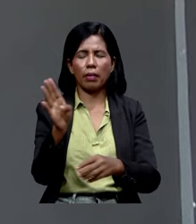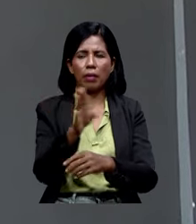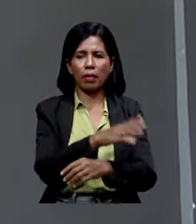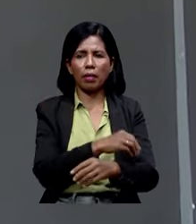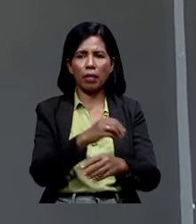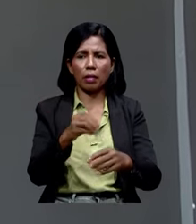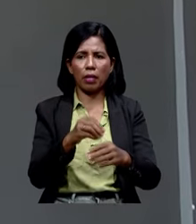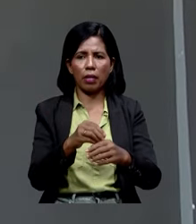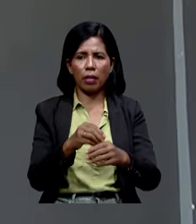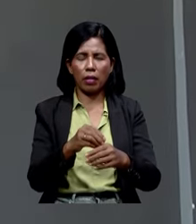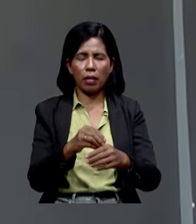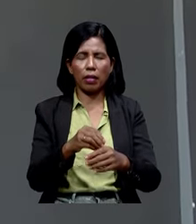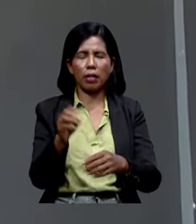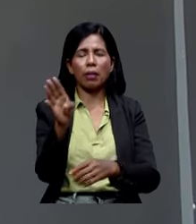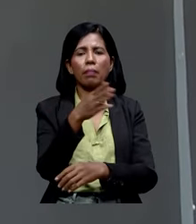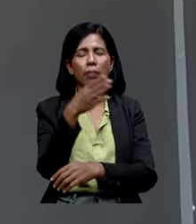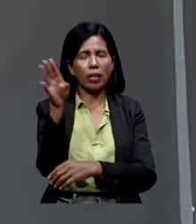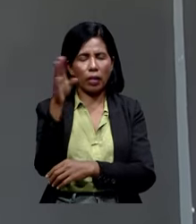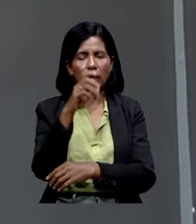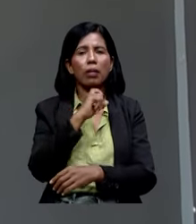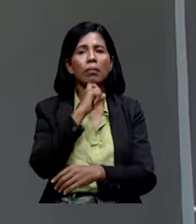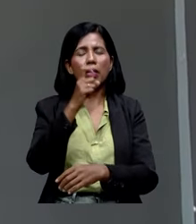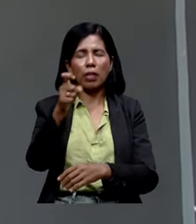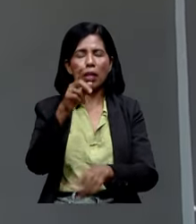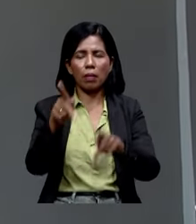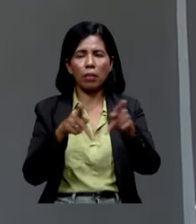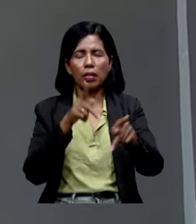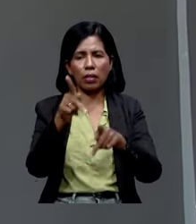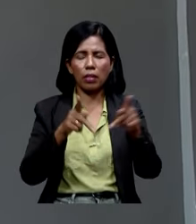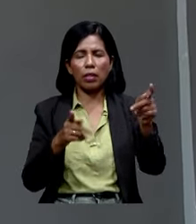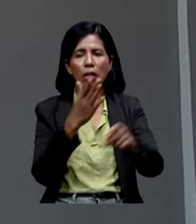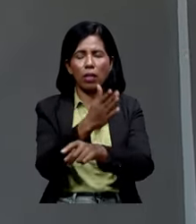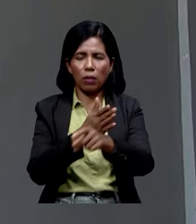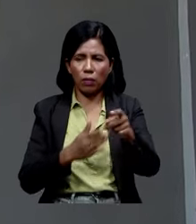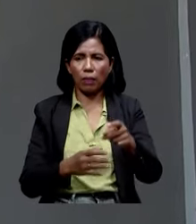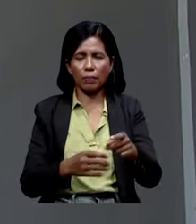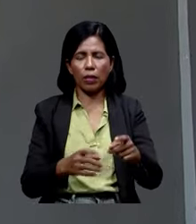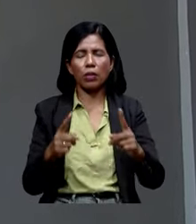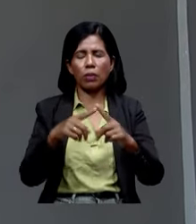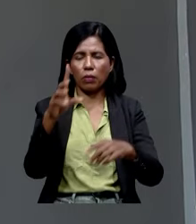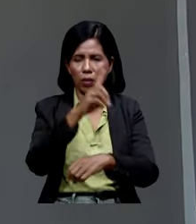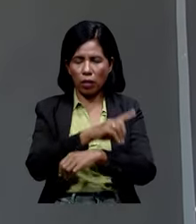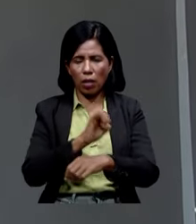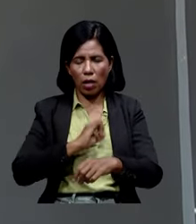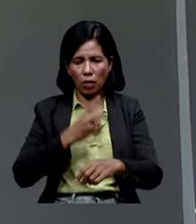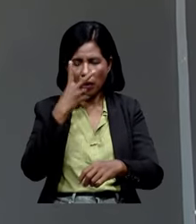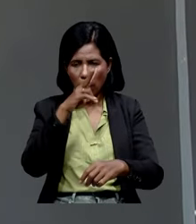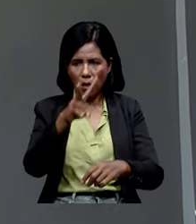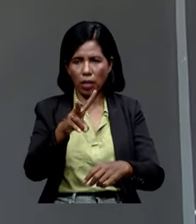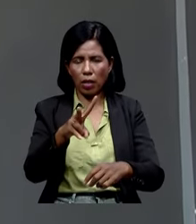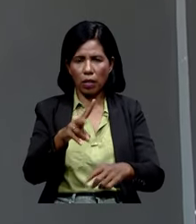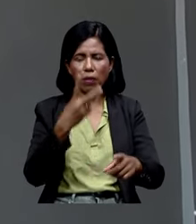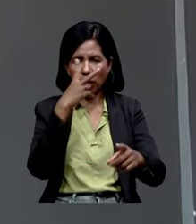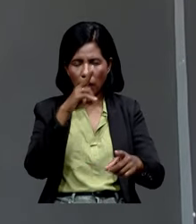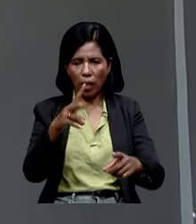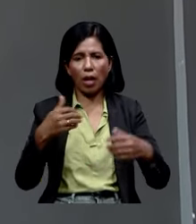dia comunidade sira tesi o hen how liu ba how consegue contacto